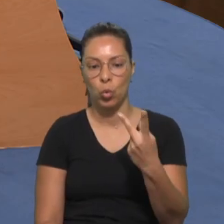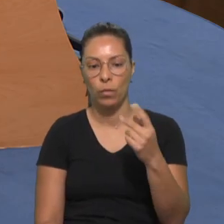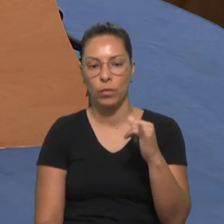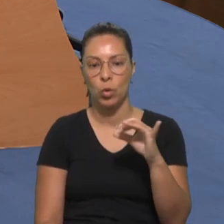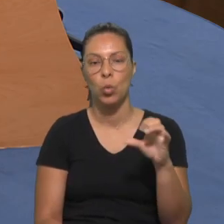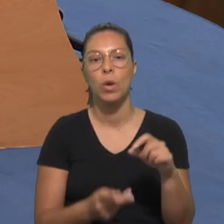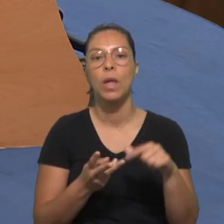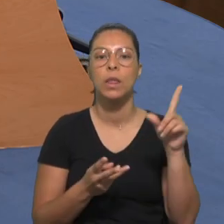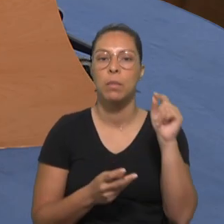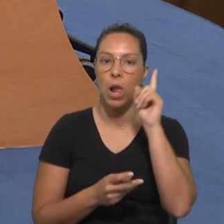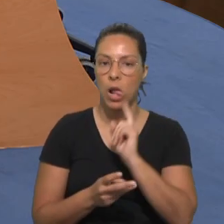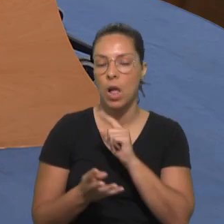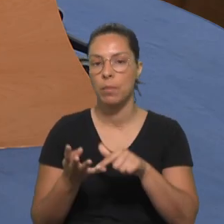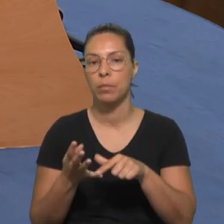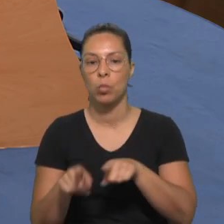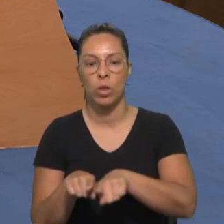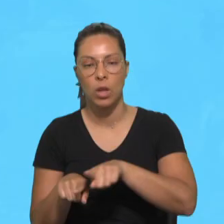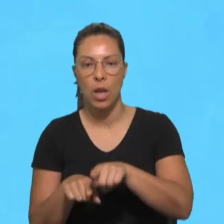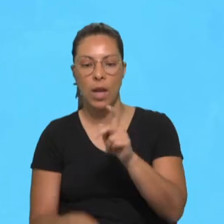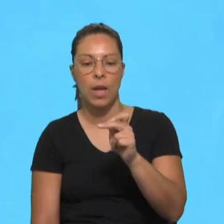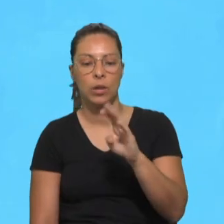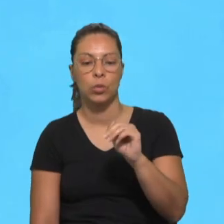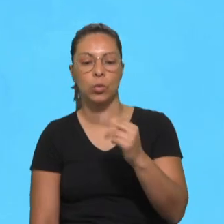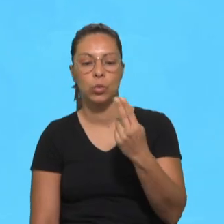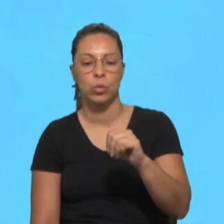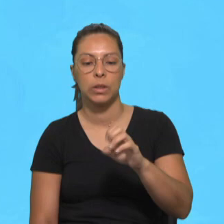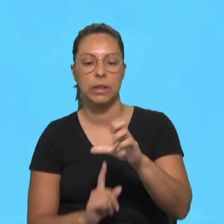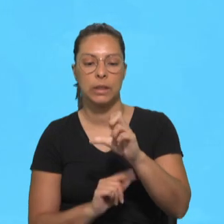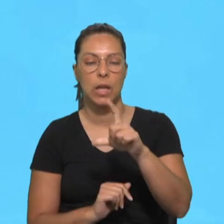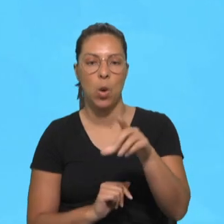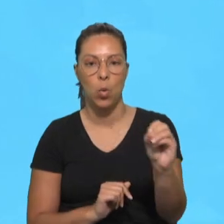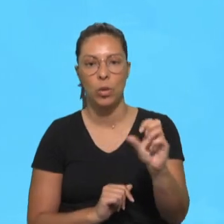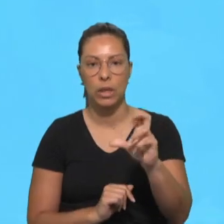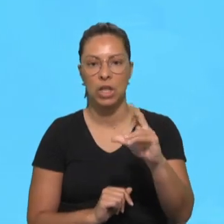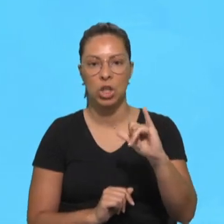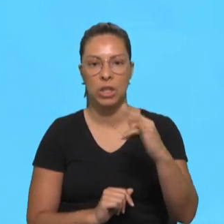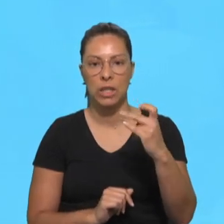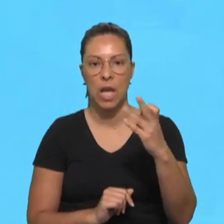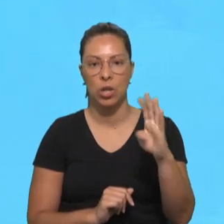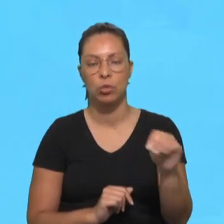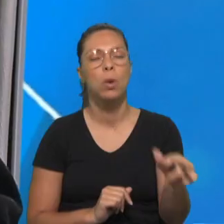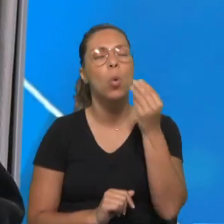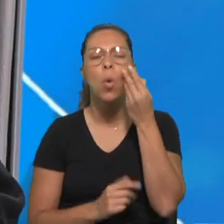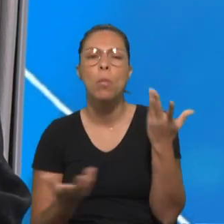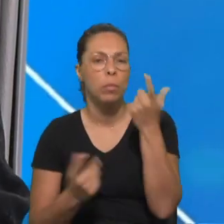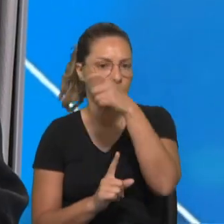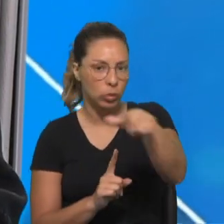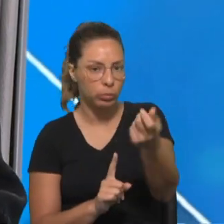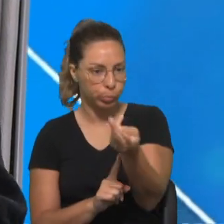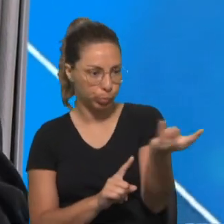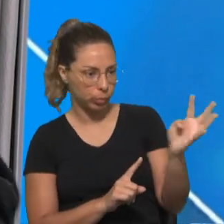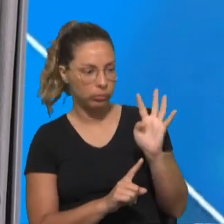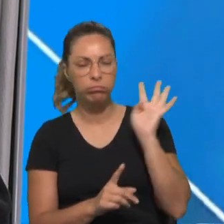Cristas. Porquê trazer diferentes saberes para vos ajudar a interpretar estes resultados? Sim, porque a